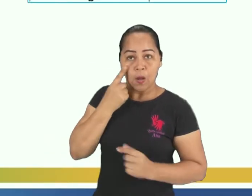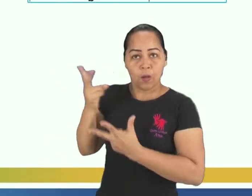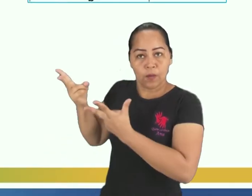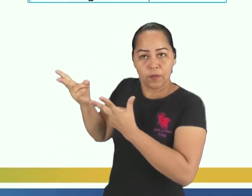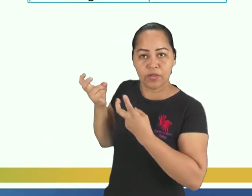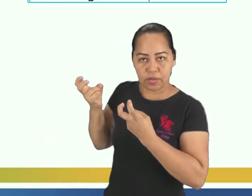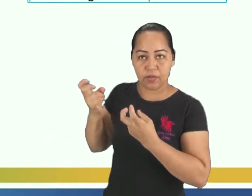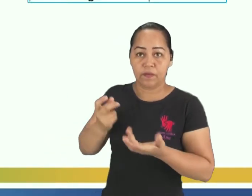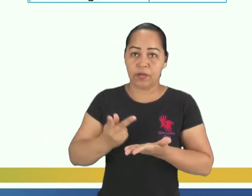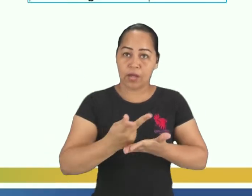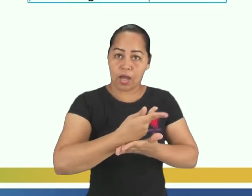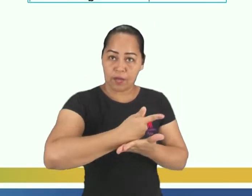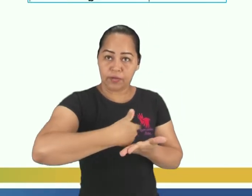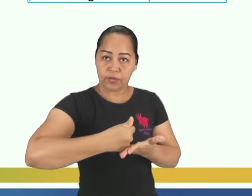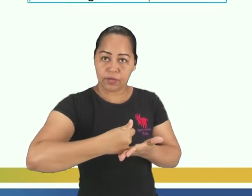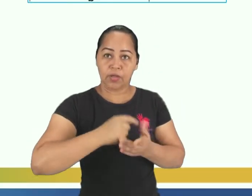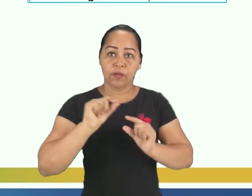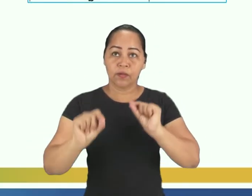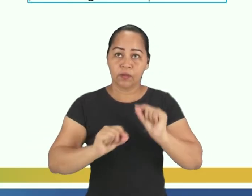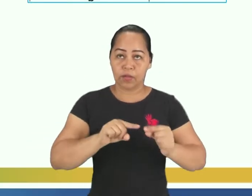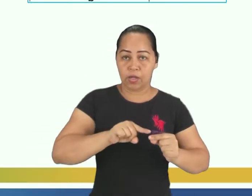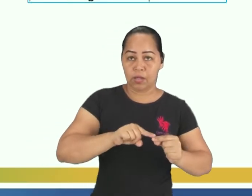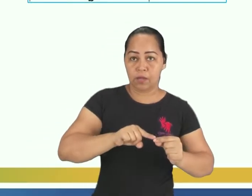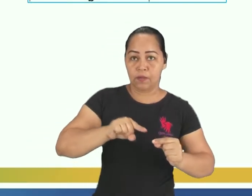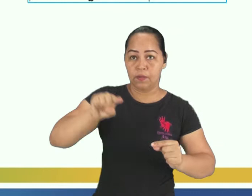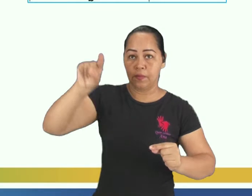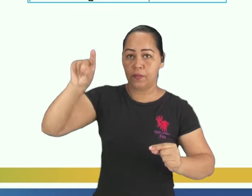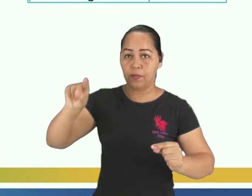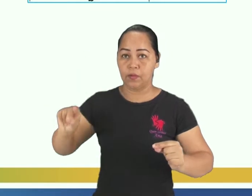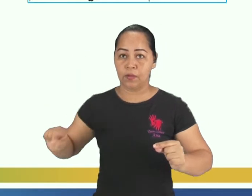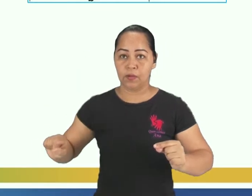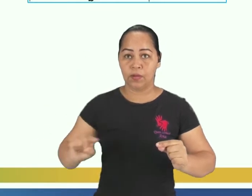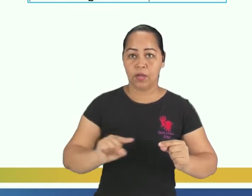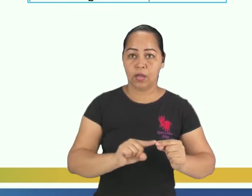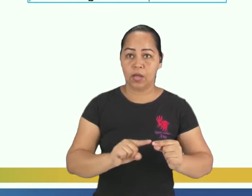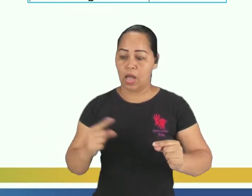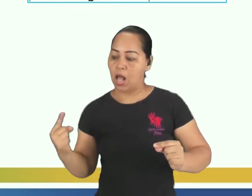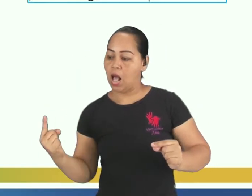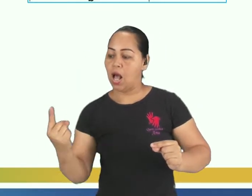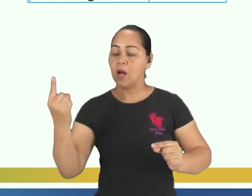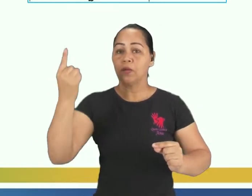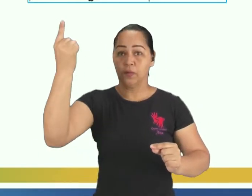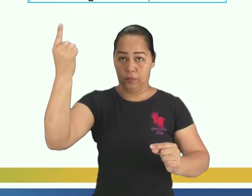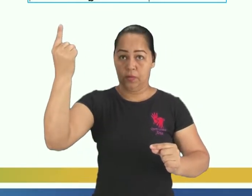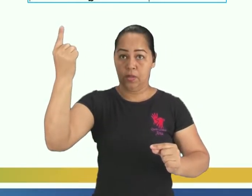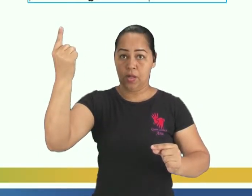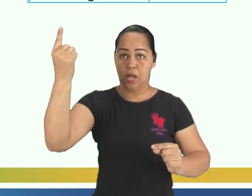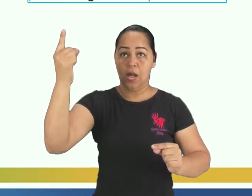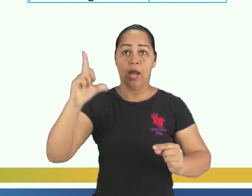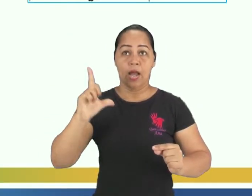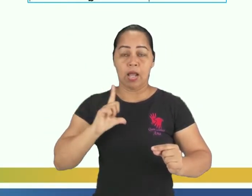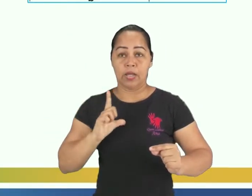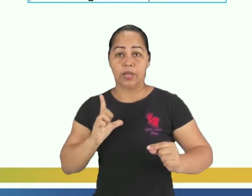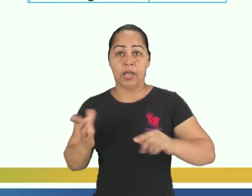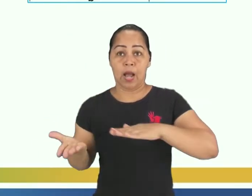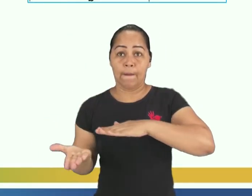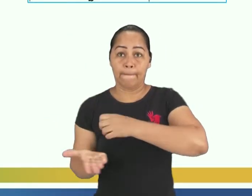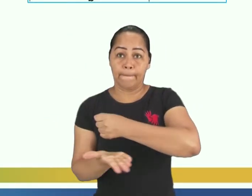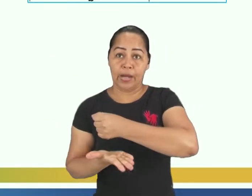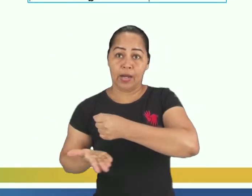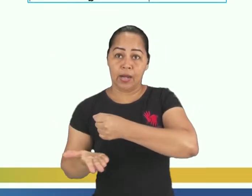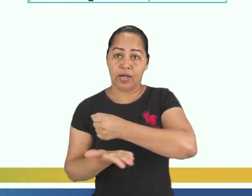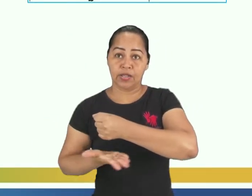Observe aí na figura que a área de um triângulo em relação à altura ela é dada por base desse